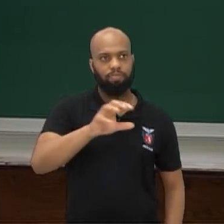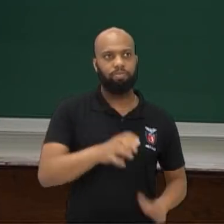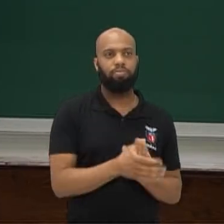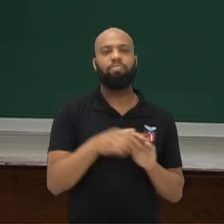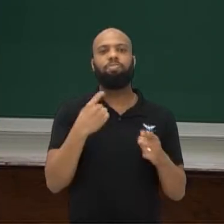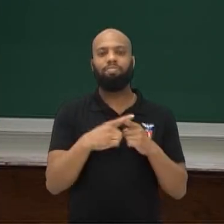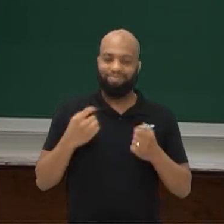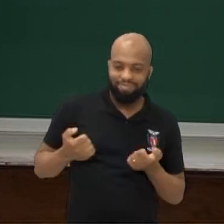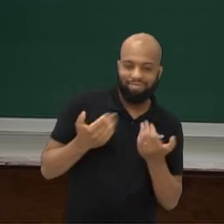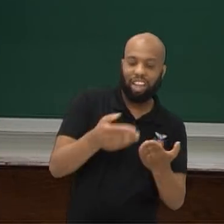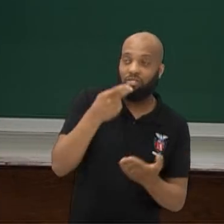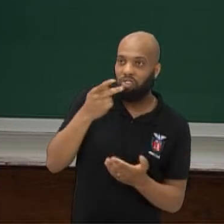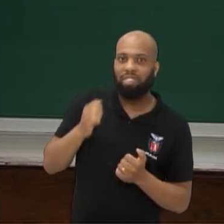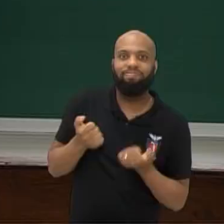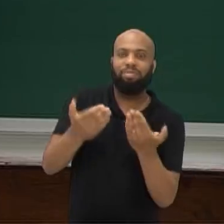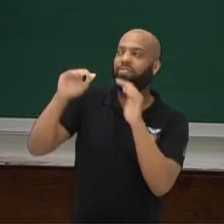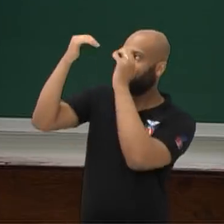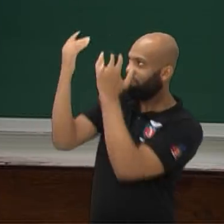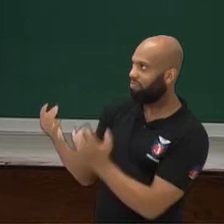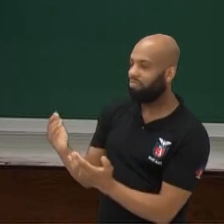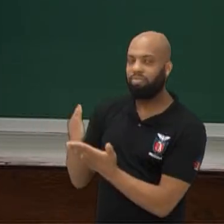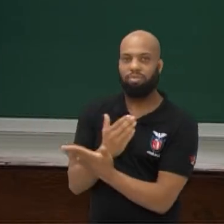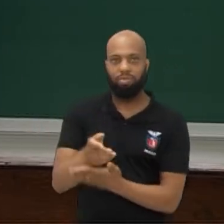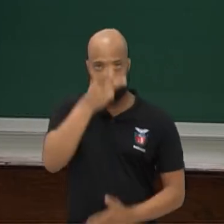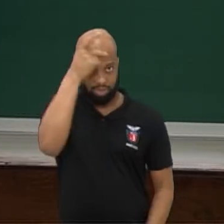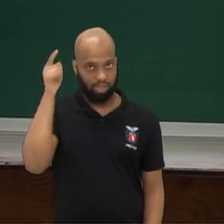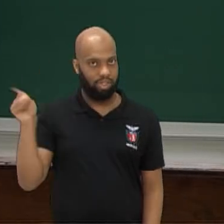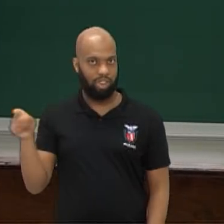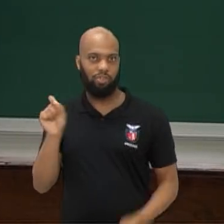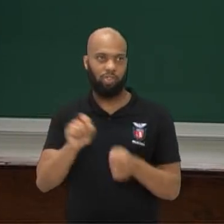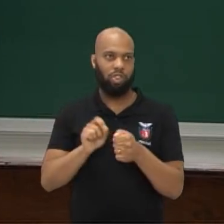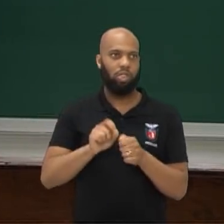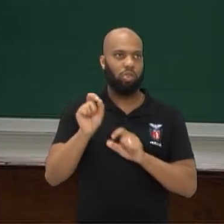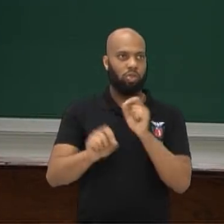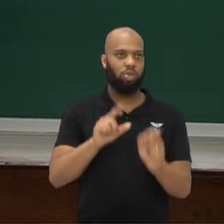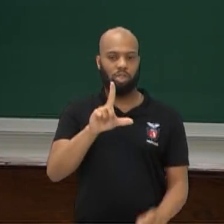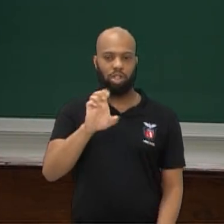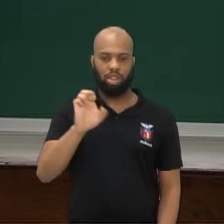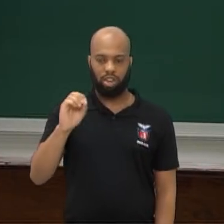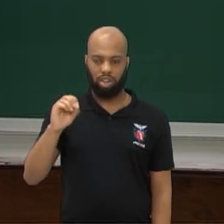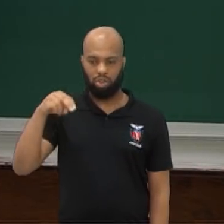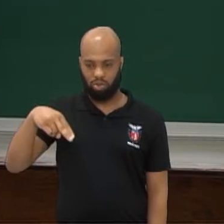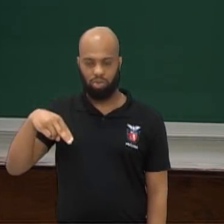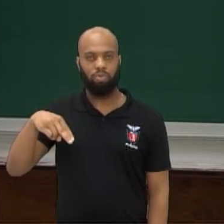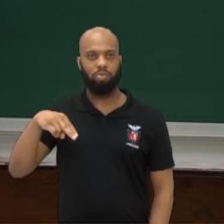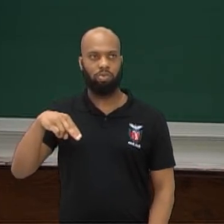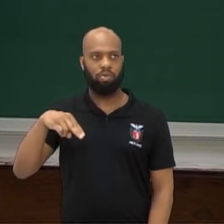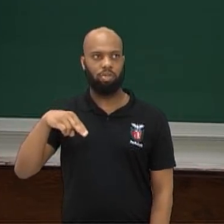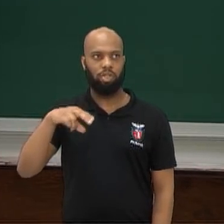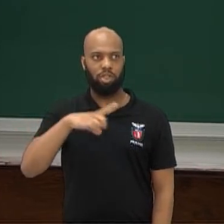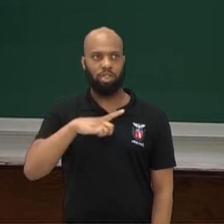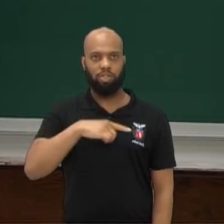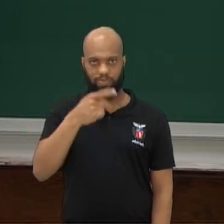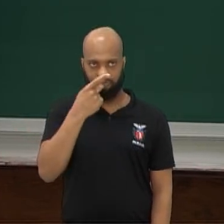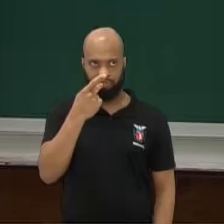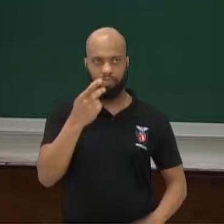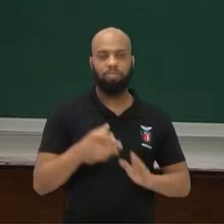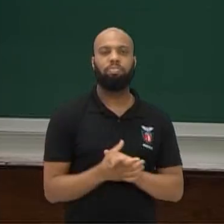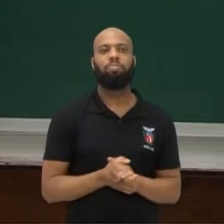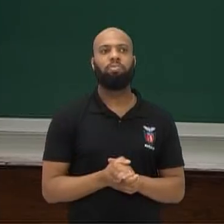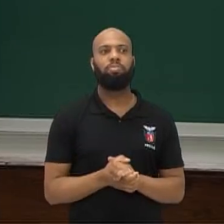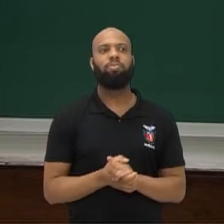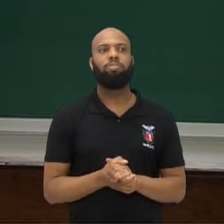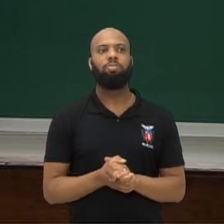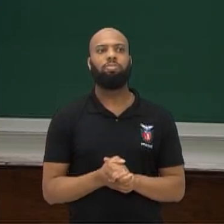ele dedica a alguém, né? Nesse caso a gente viu ali, né, Leon Worth, né, que ele fala.